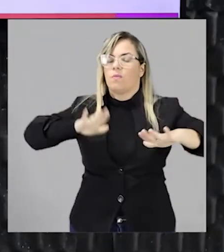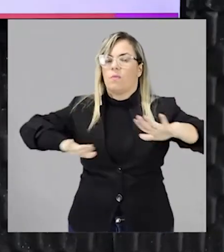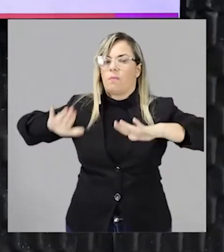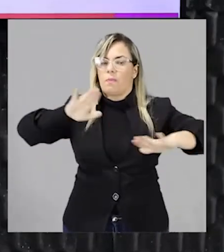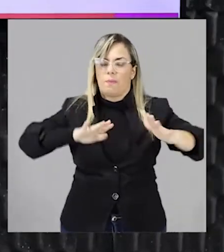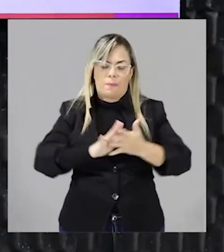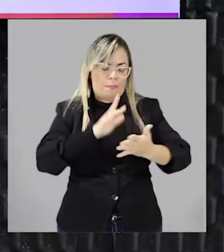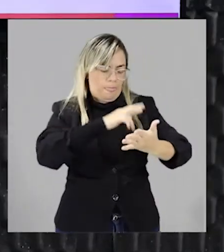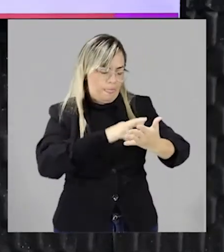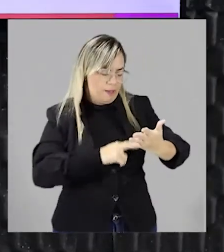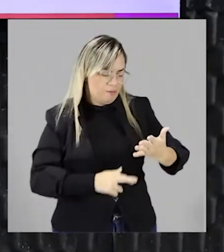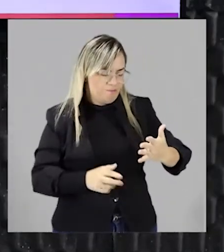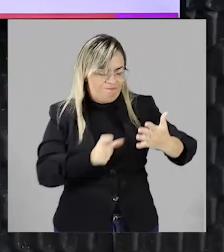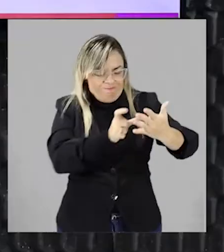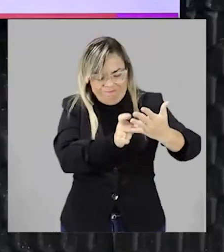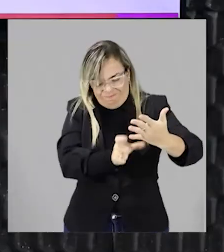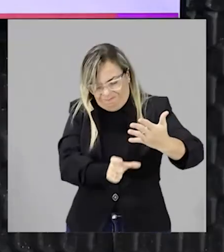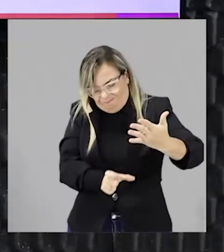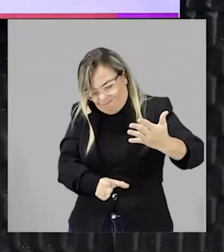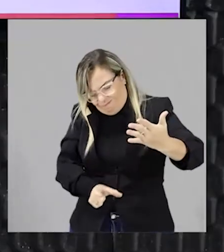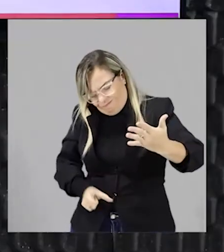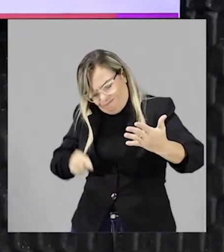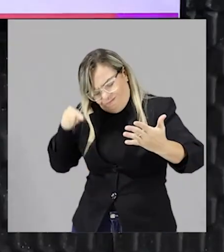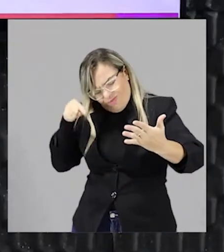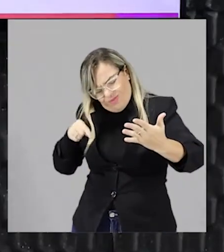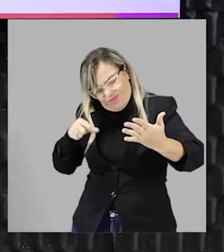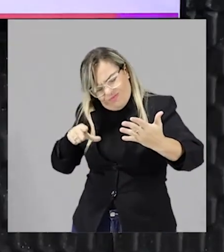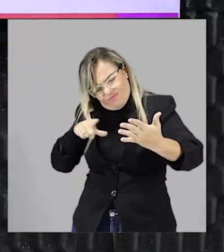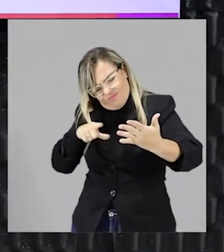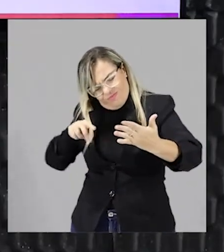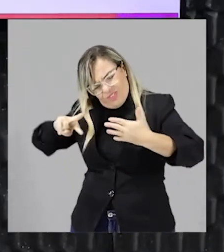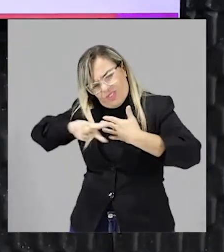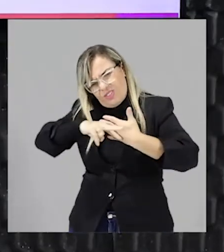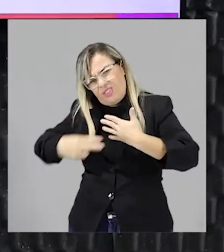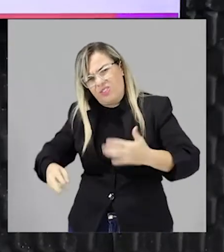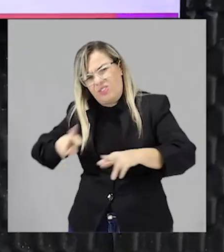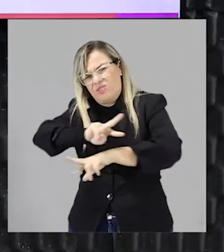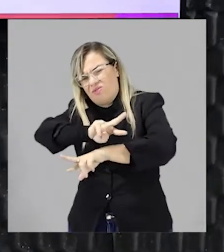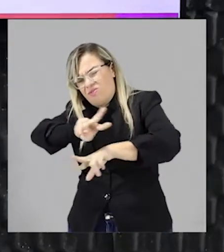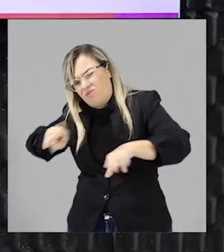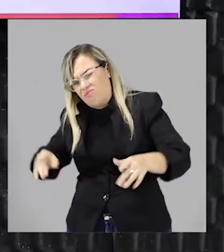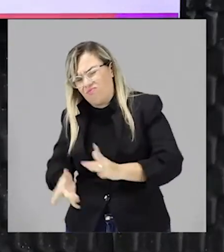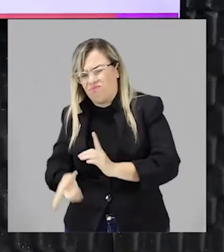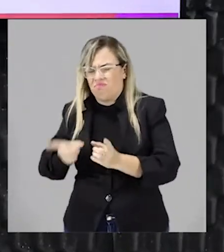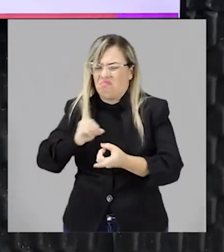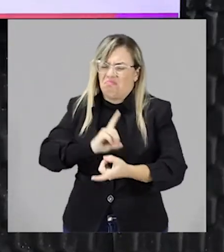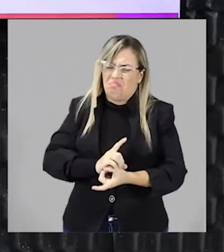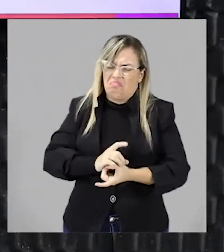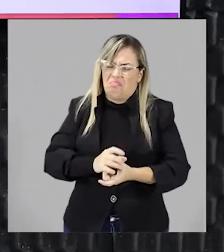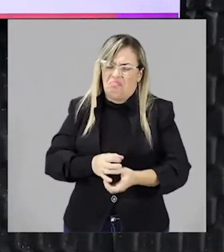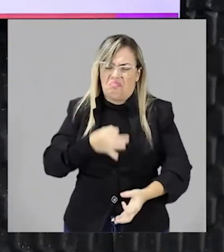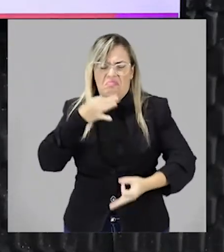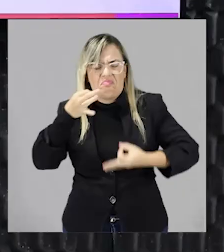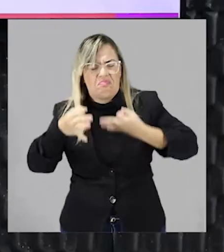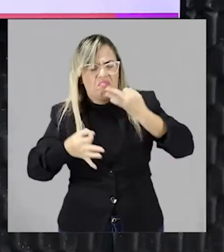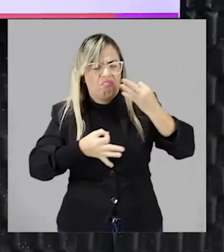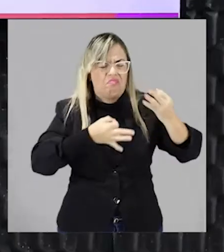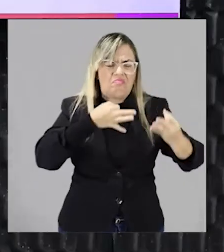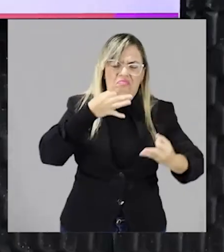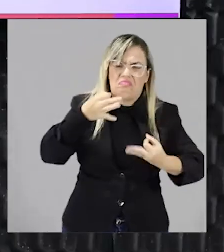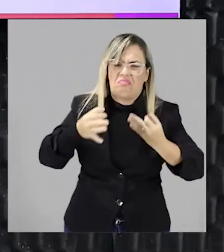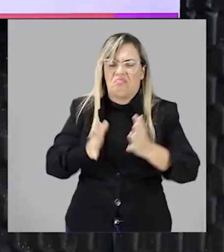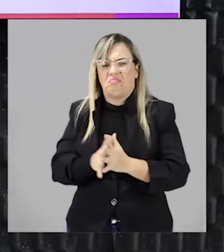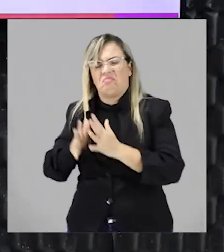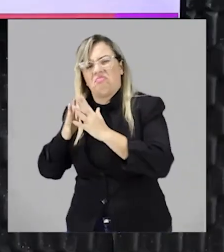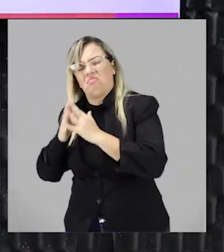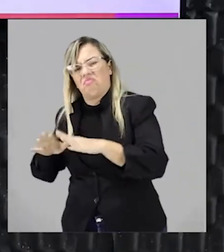redação muito longa acaba levando o candidato a várias contradições, ou acaba levando o candidato a recorrer